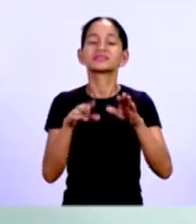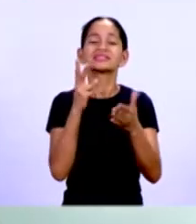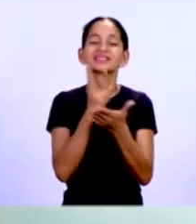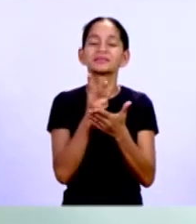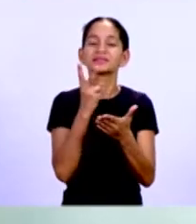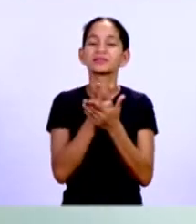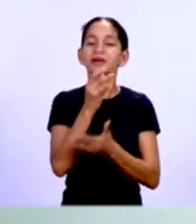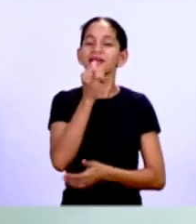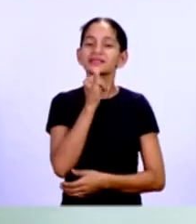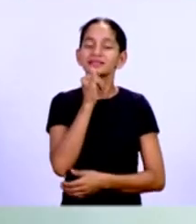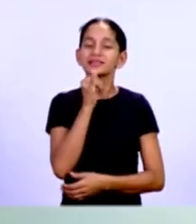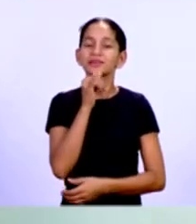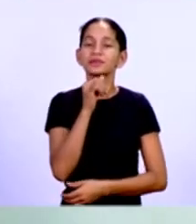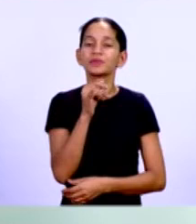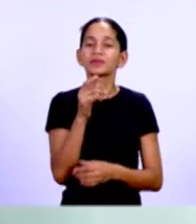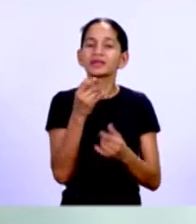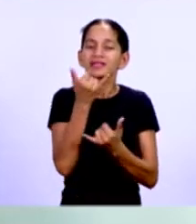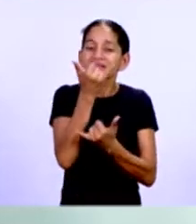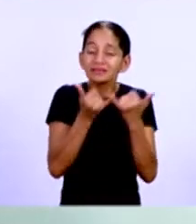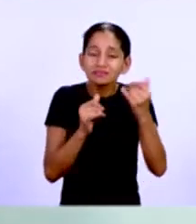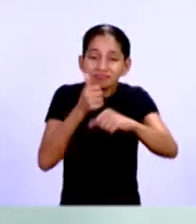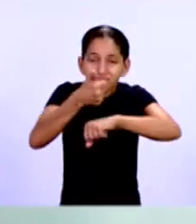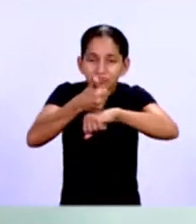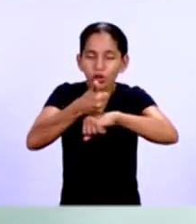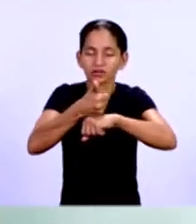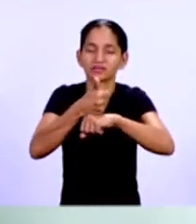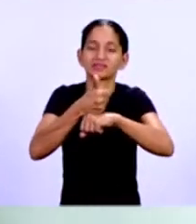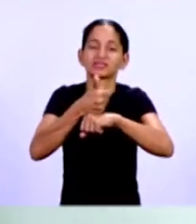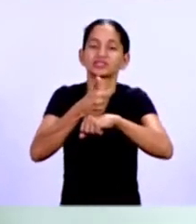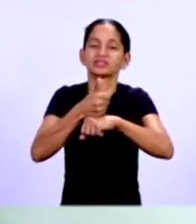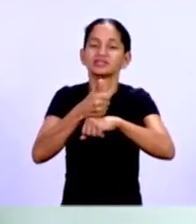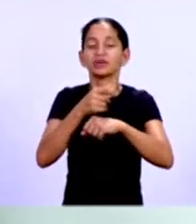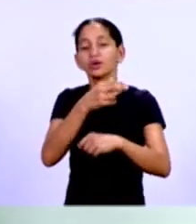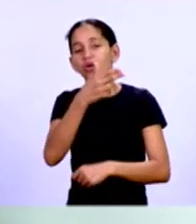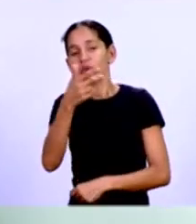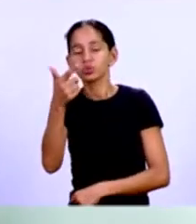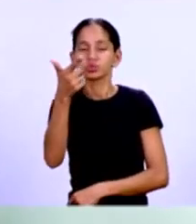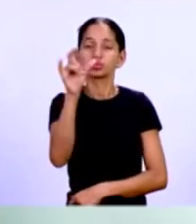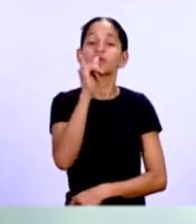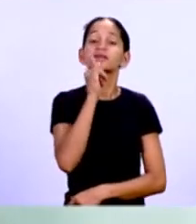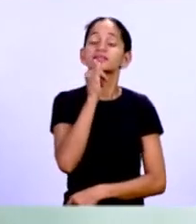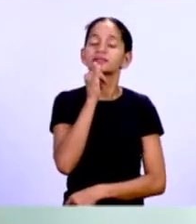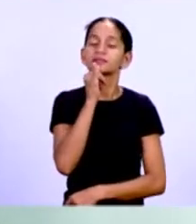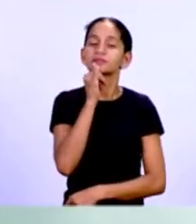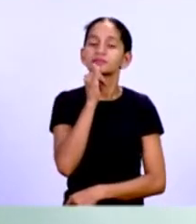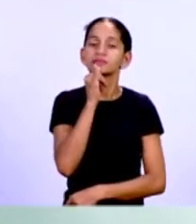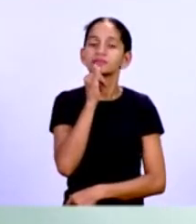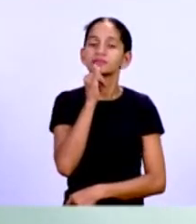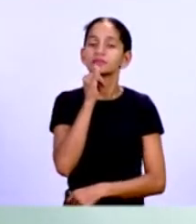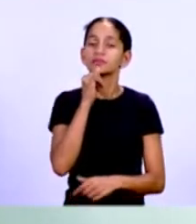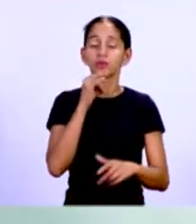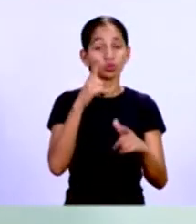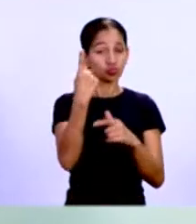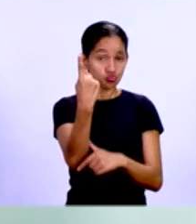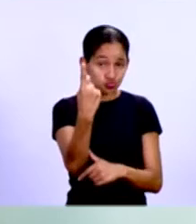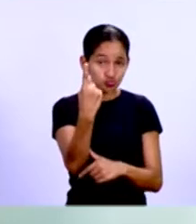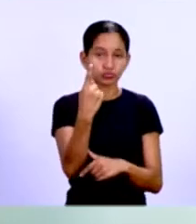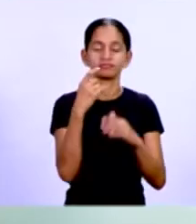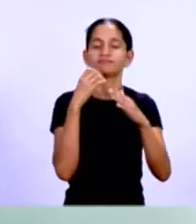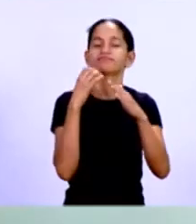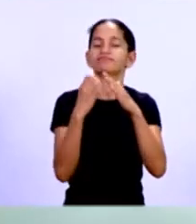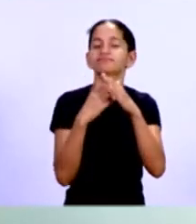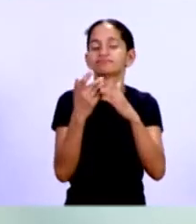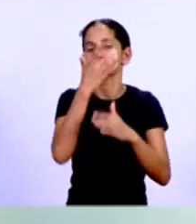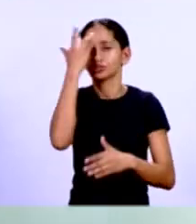dando aqui exemplos principais do negócio, né? Mas existem outras coisas que podem ser o risco. Por exemplo, um funcionário da empresa pode processar,